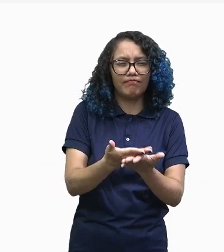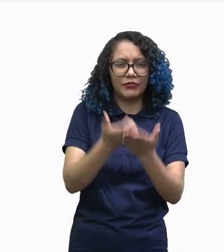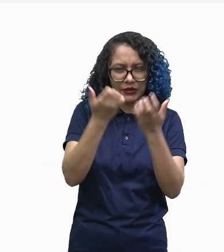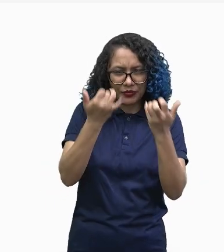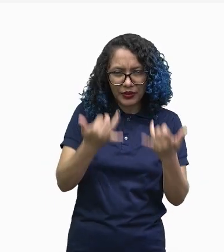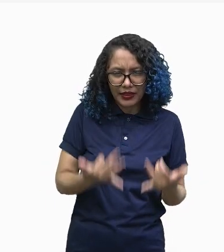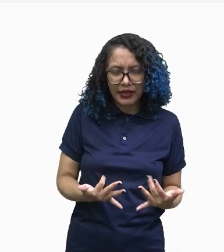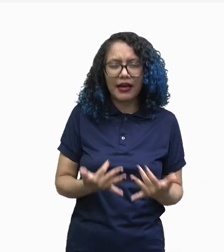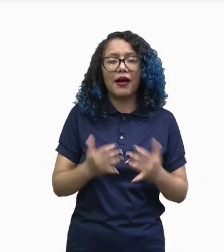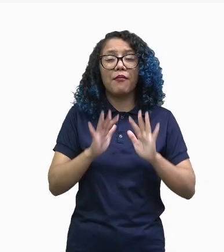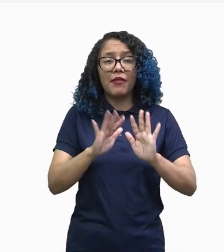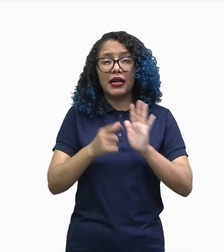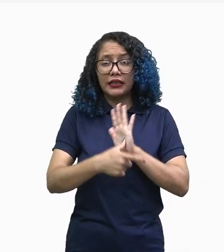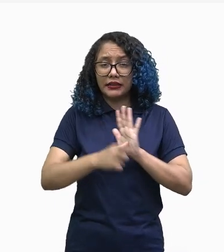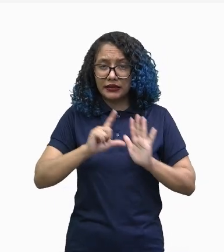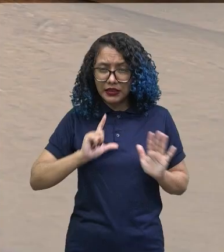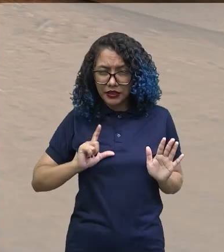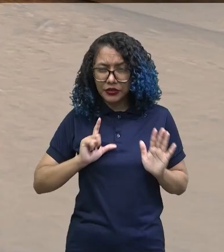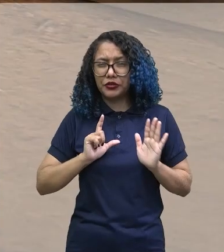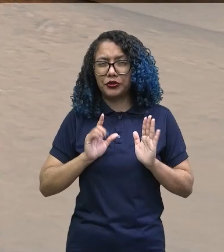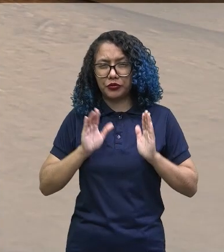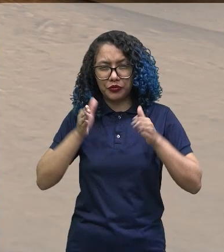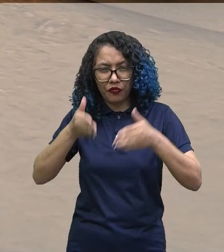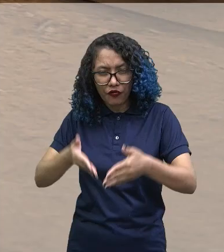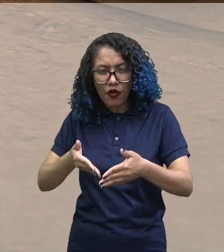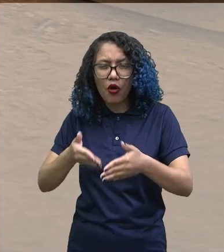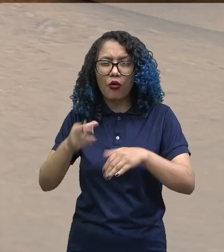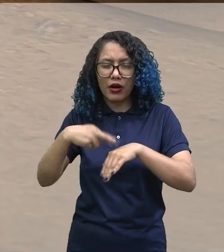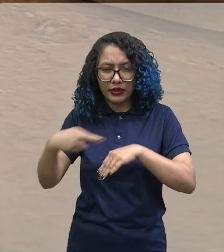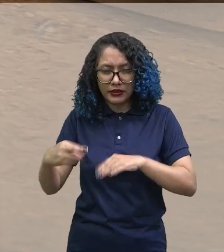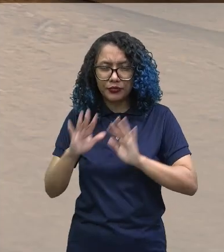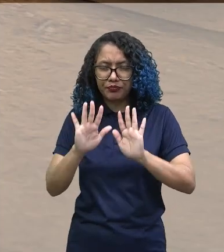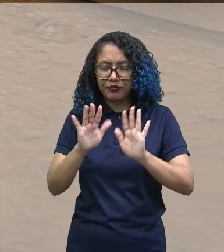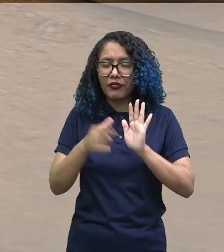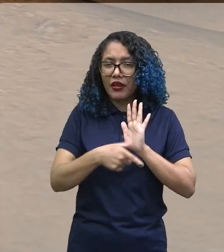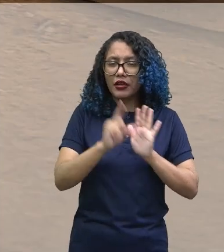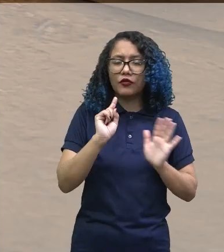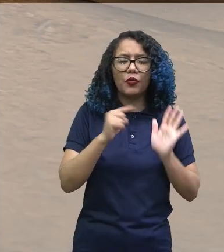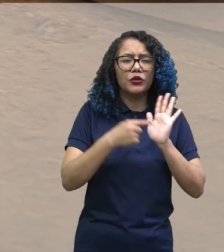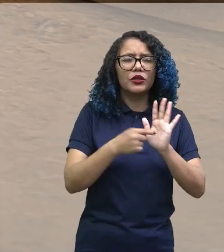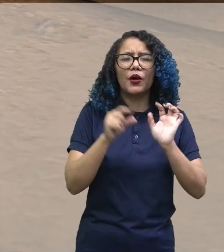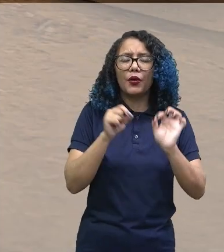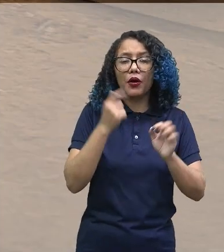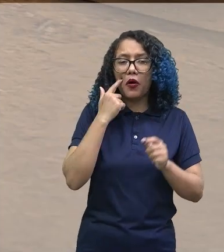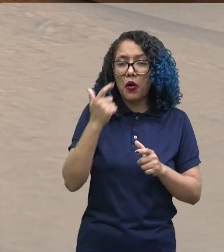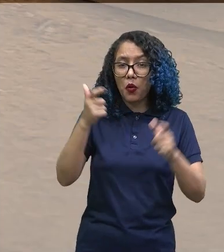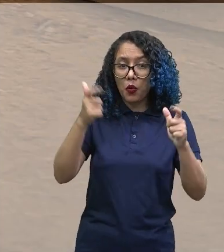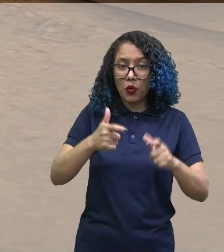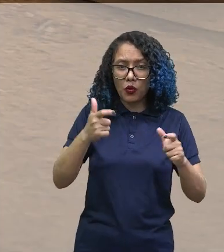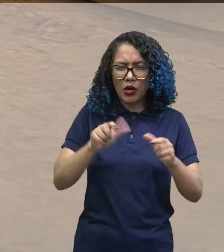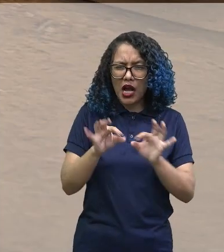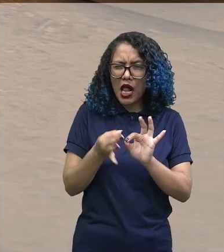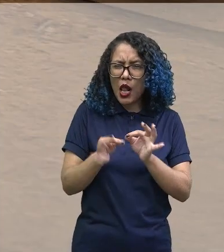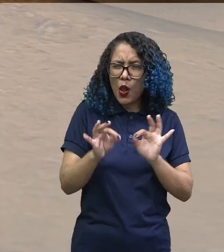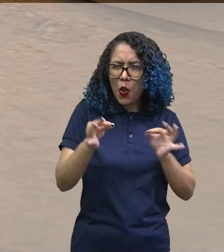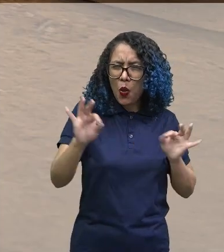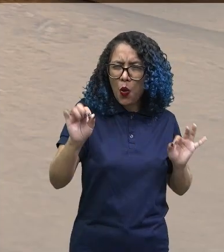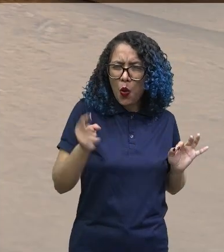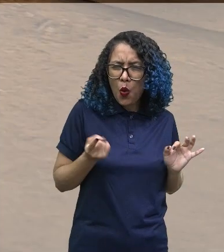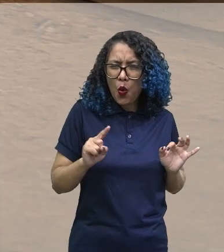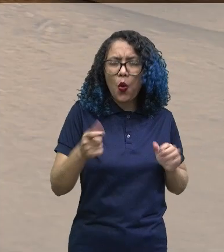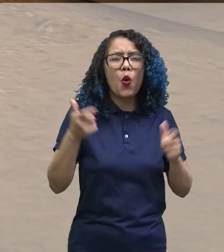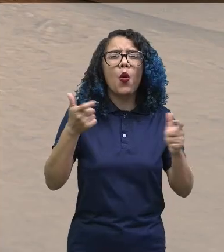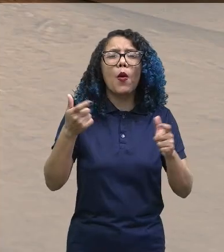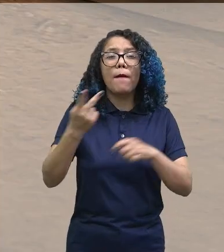da gente se aprofundar de verdade na radiação, né? A gente tá aqui num lugar que é bem longe da gente, na verdade, fica lá